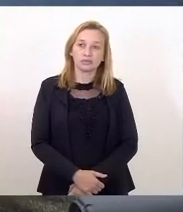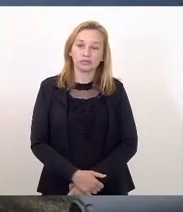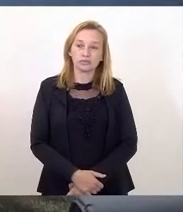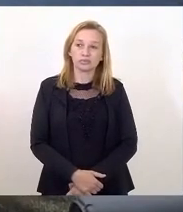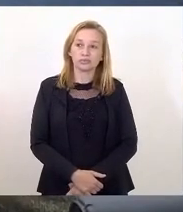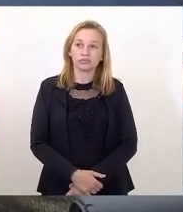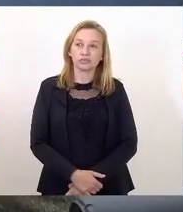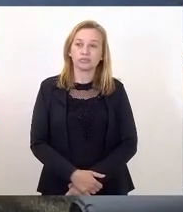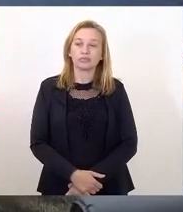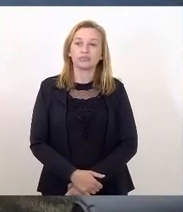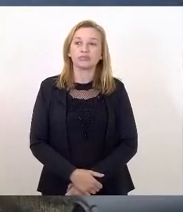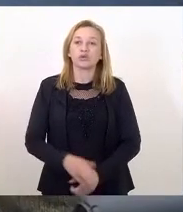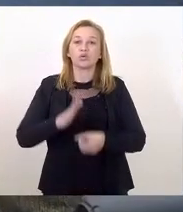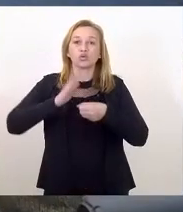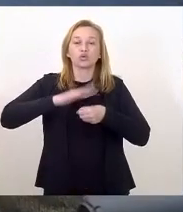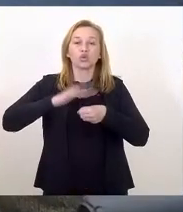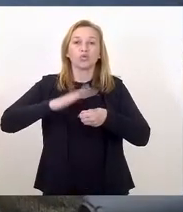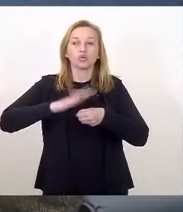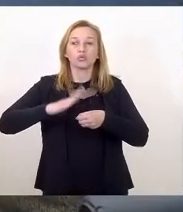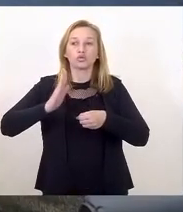Atenção, assessoria de som.